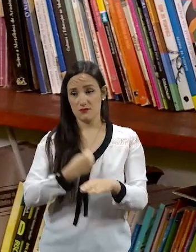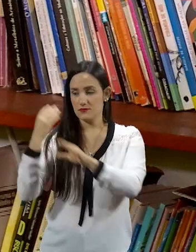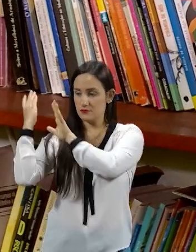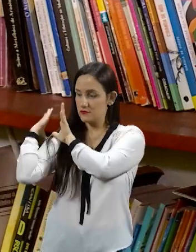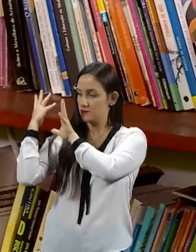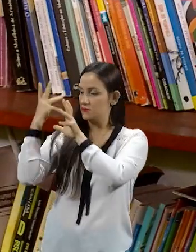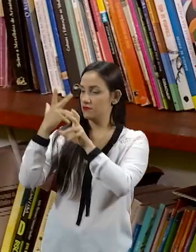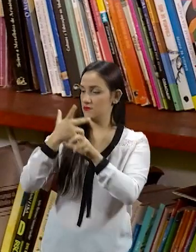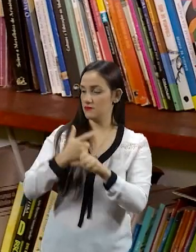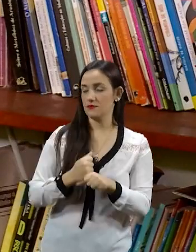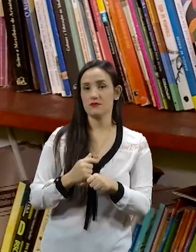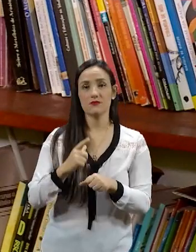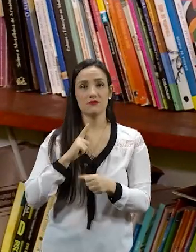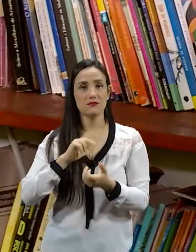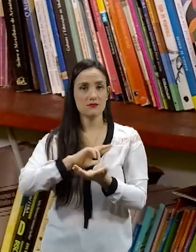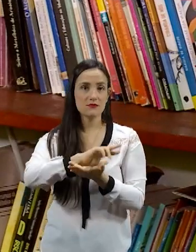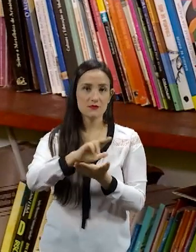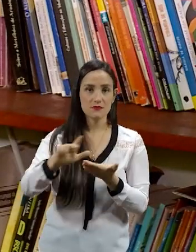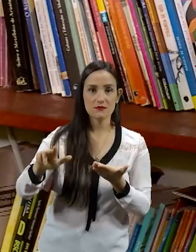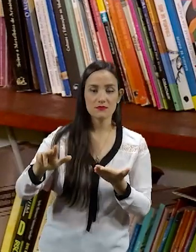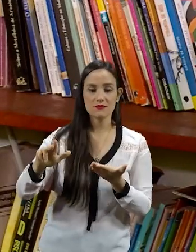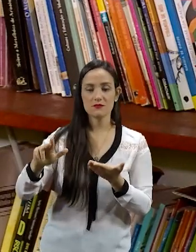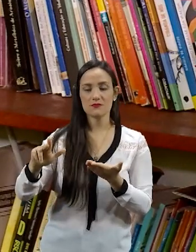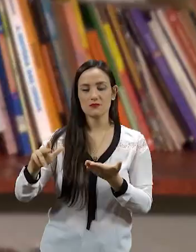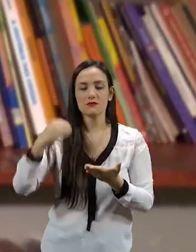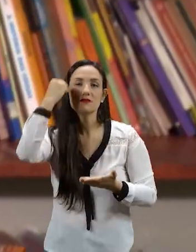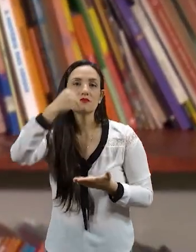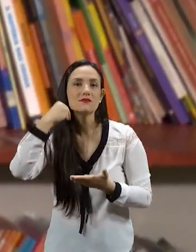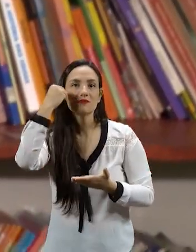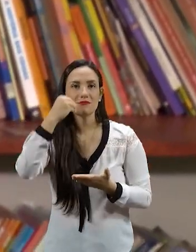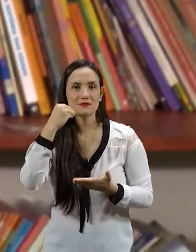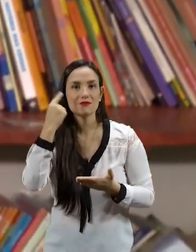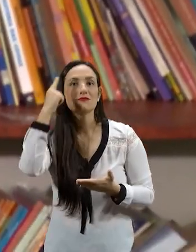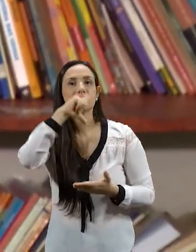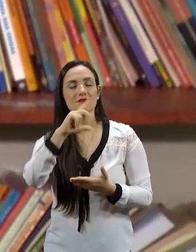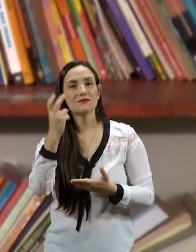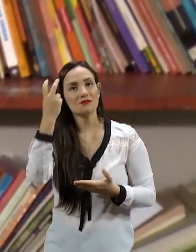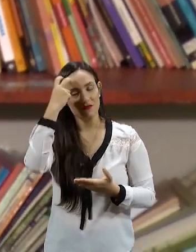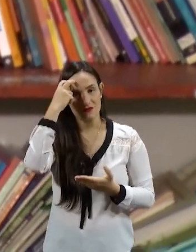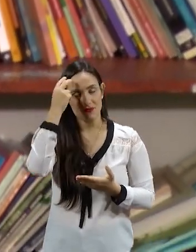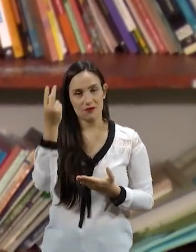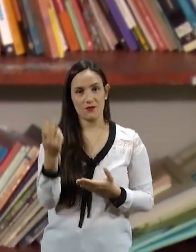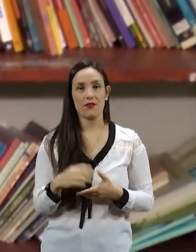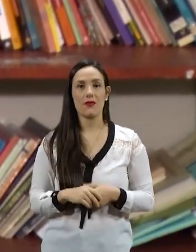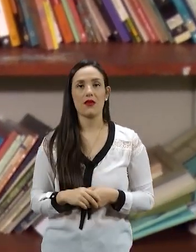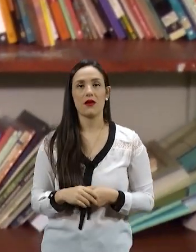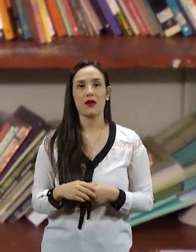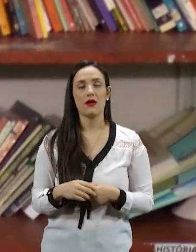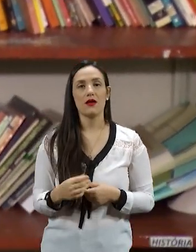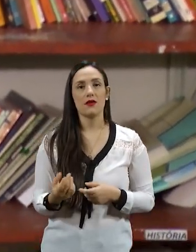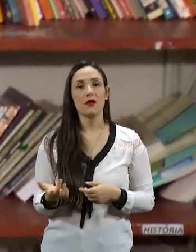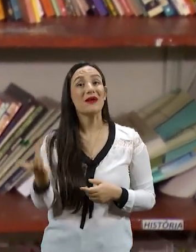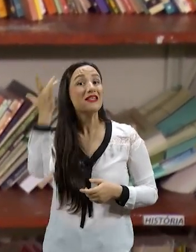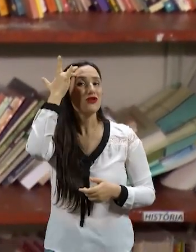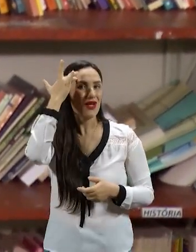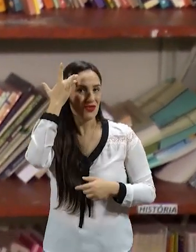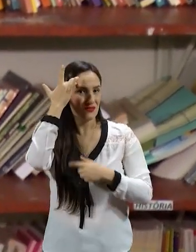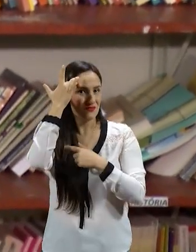gente, a gente passa por vários caminhos, né? Quando a gente chega à maturidade. Quando eu cheguei na pintura, eu me encontrei